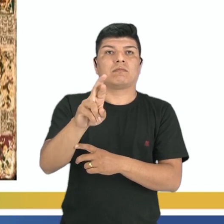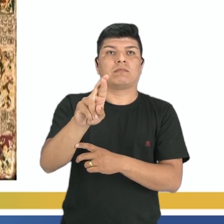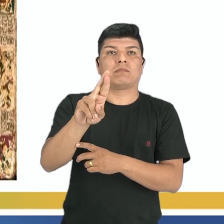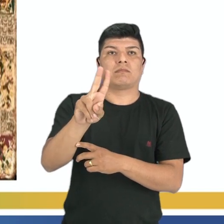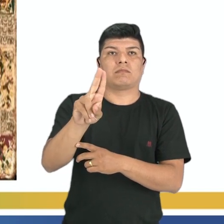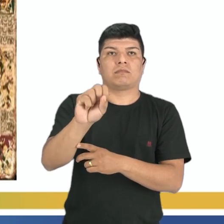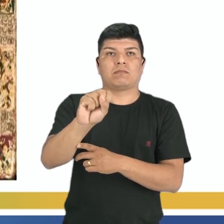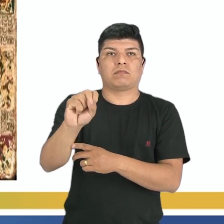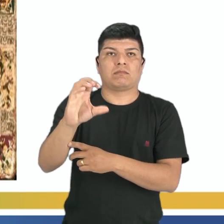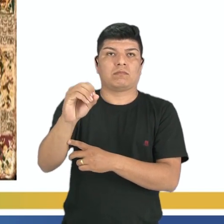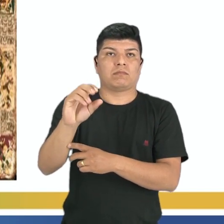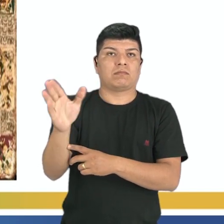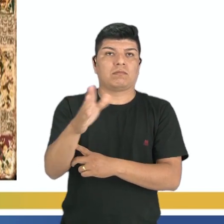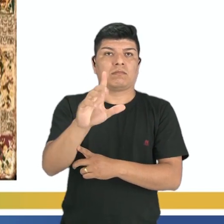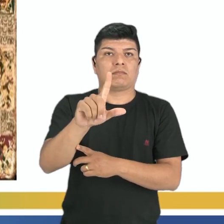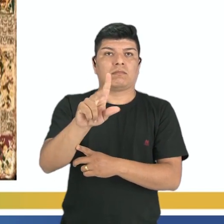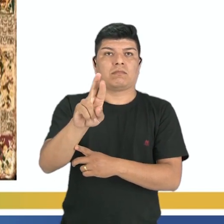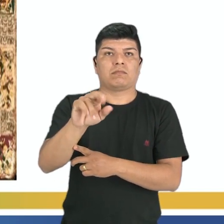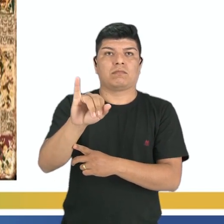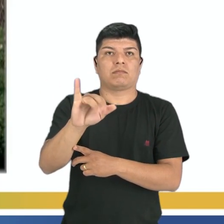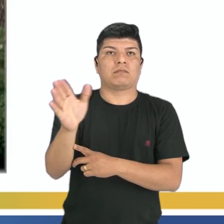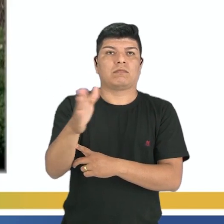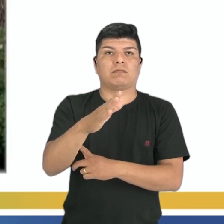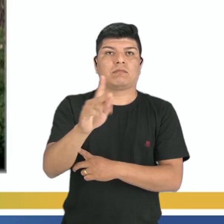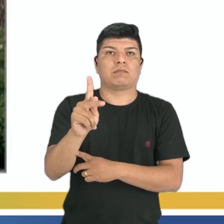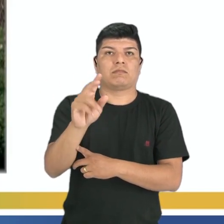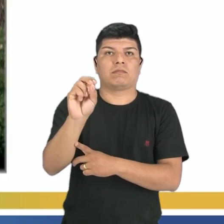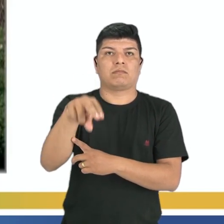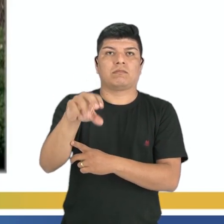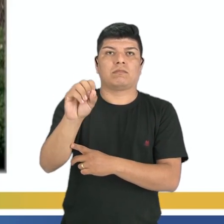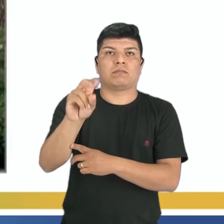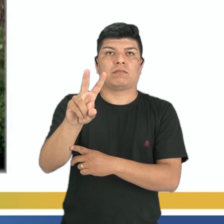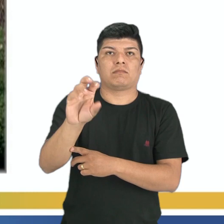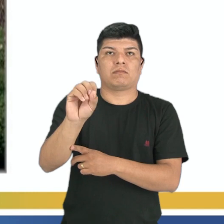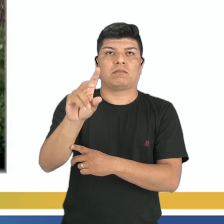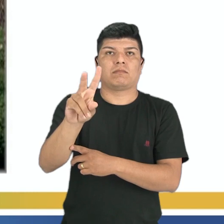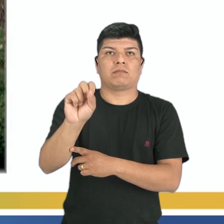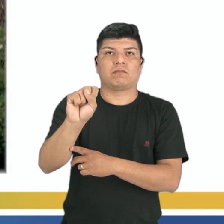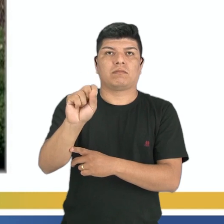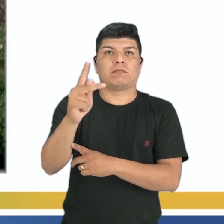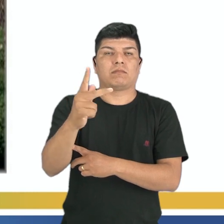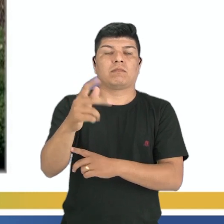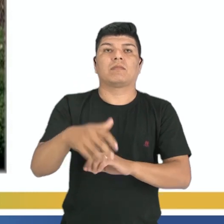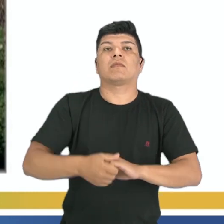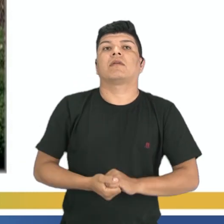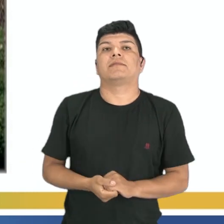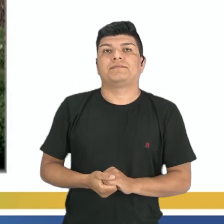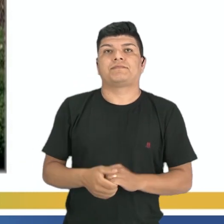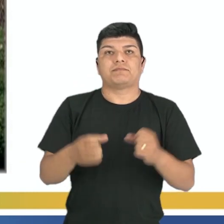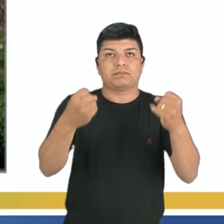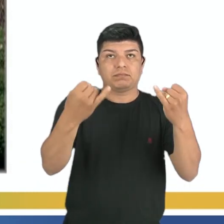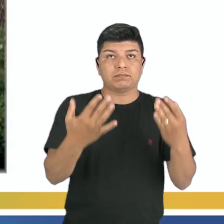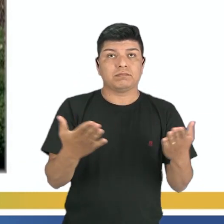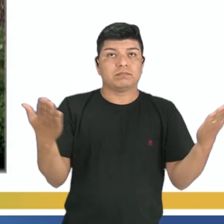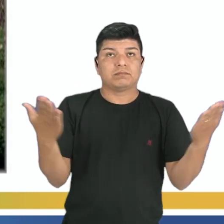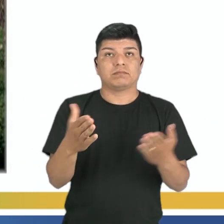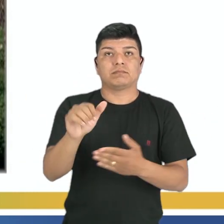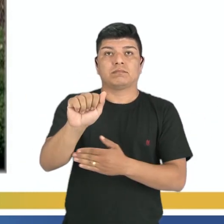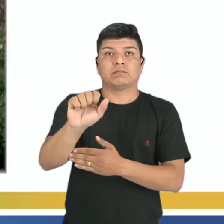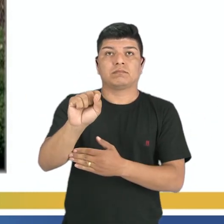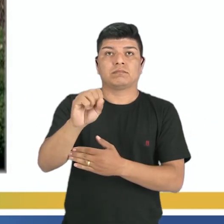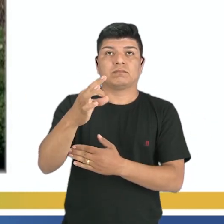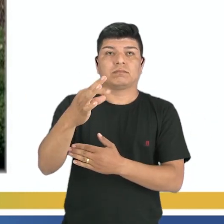Kanorozov, tá? É uma palavra meio difícil de falar, mas a gente falou aí. E vamos falar aqui agora sobre os astecas,